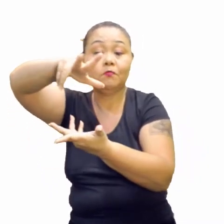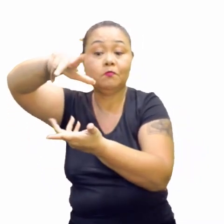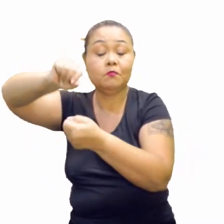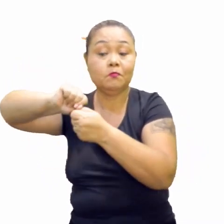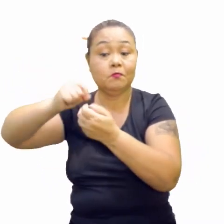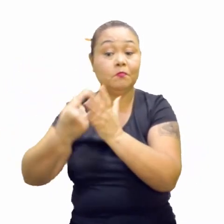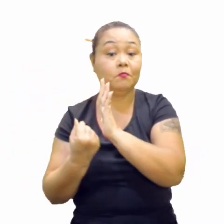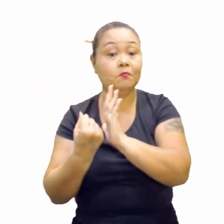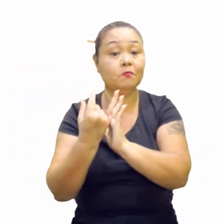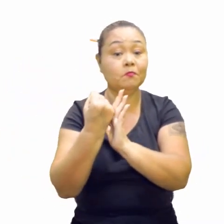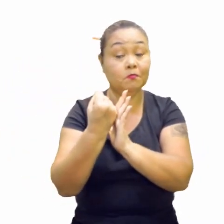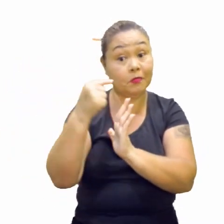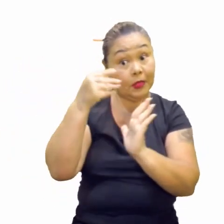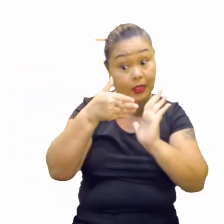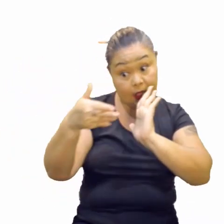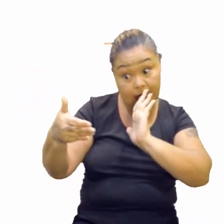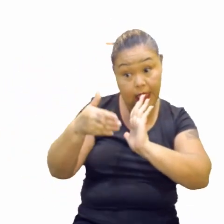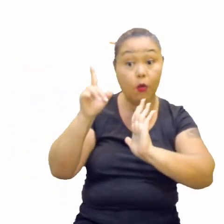Estados Unidos